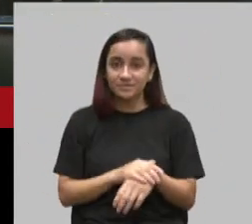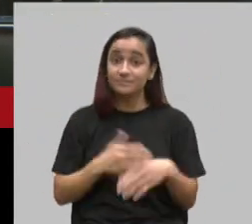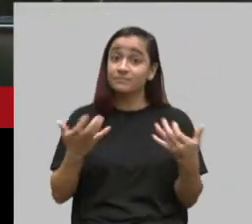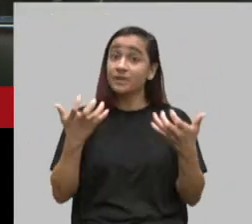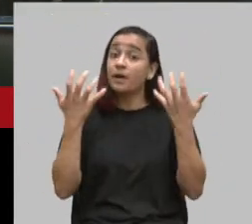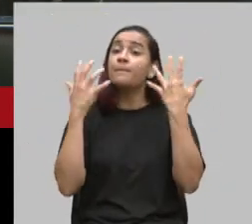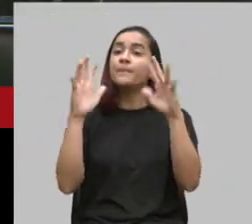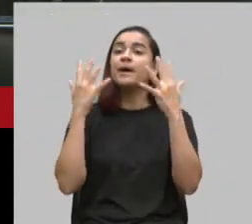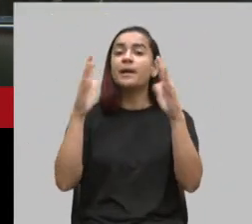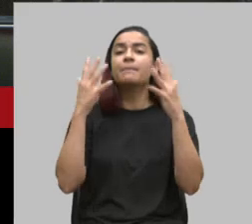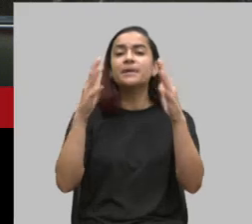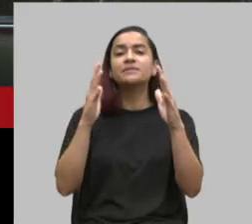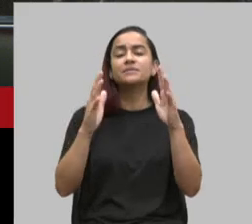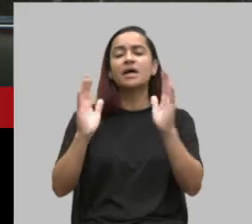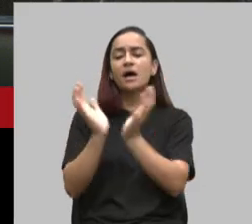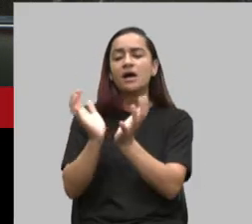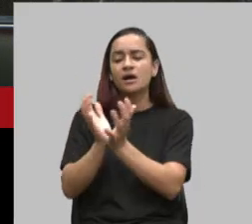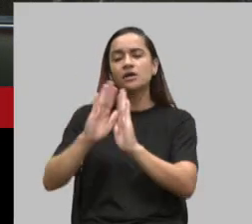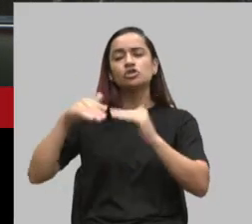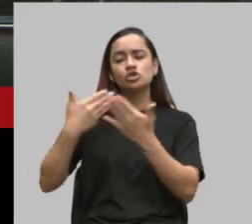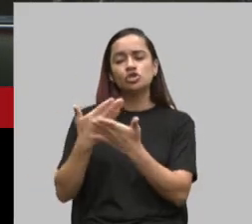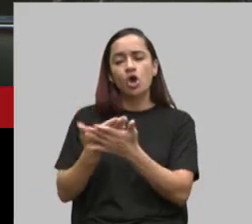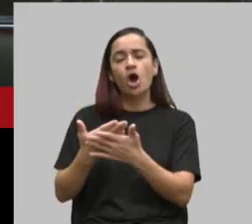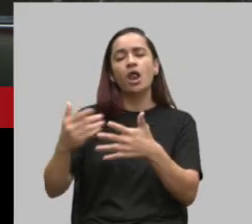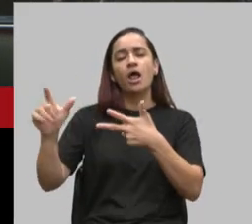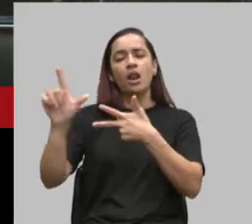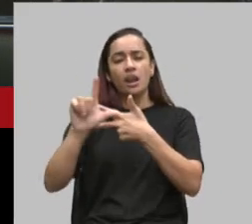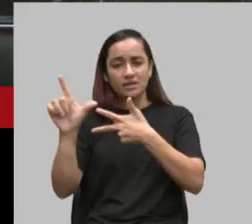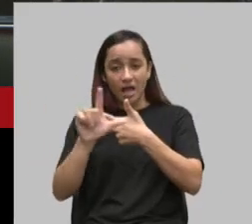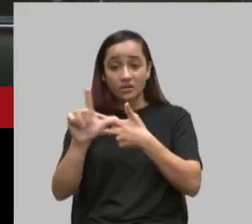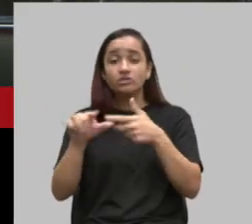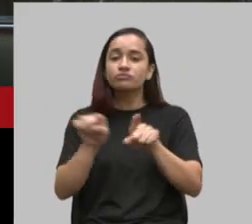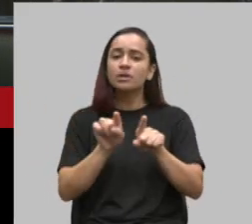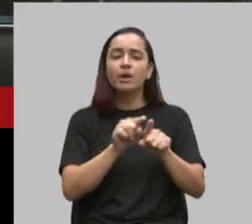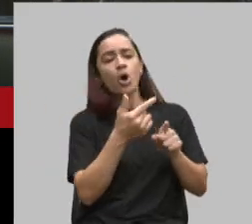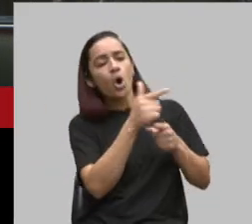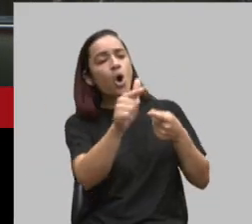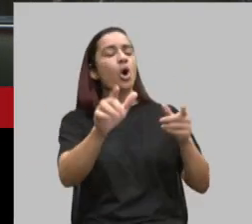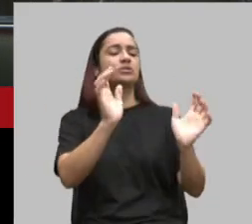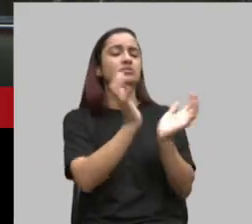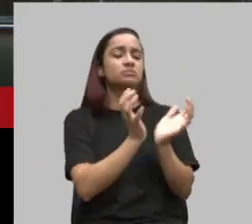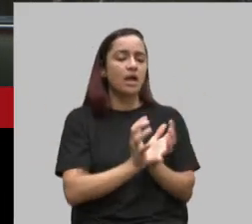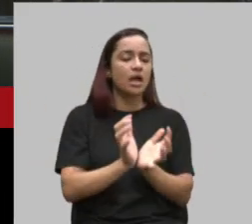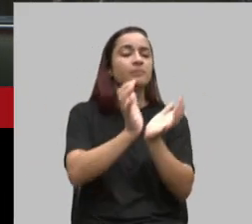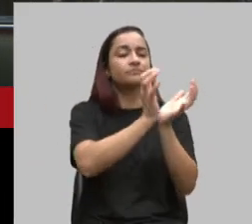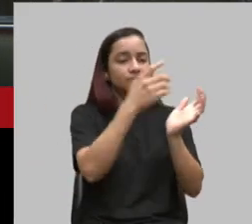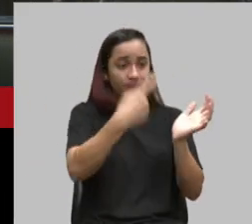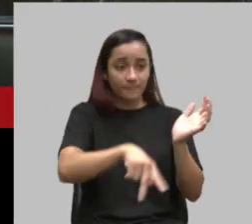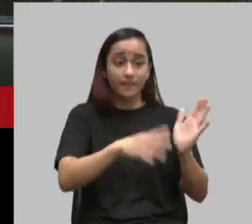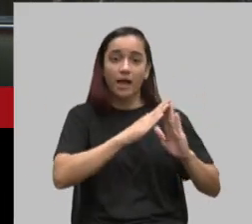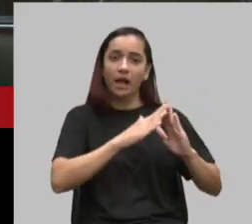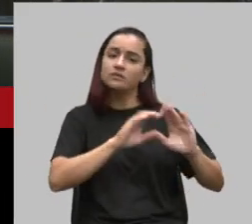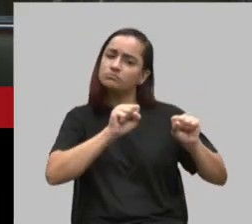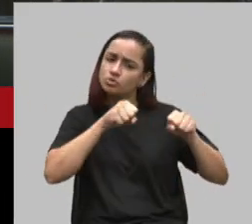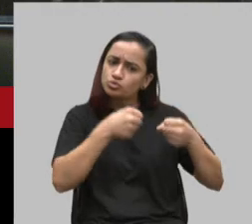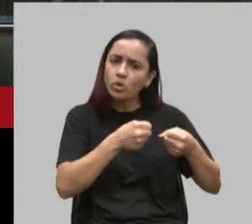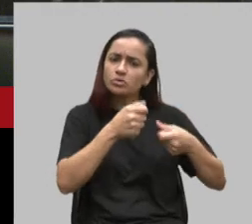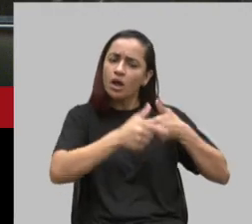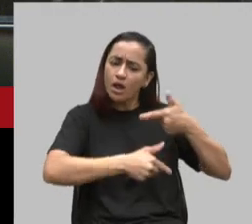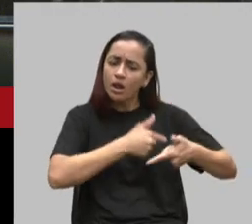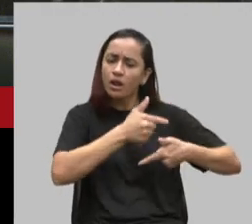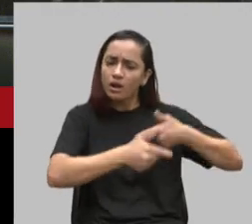da escola do legislativo e todas as demais equipes da casa que asseguram ano após ano o absoluto sucesso deste